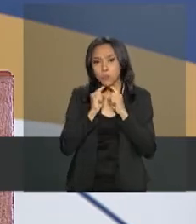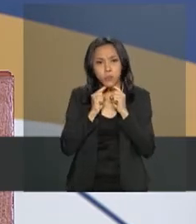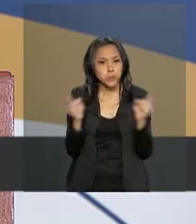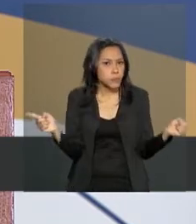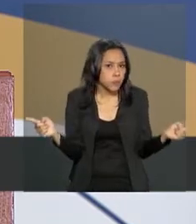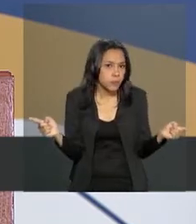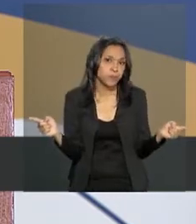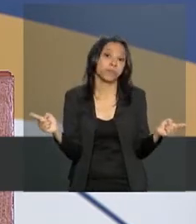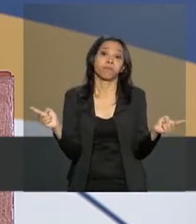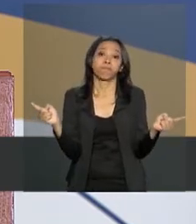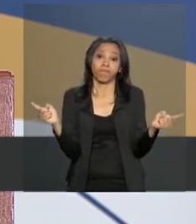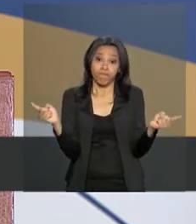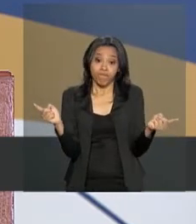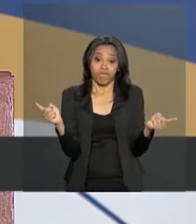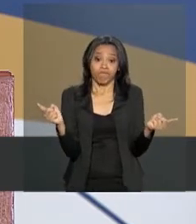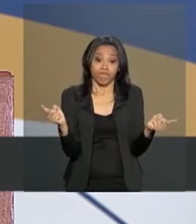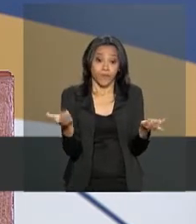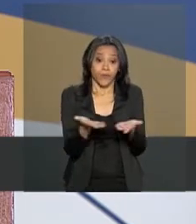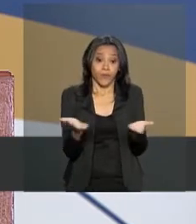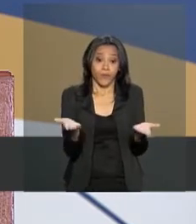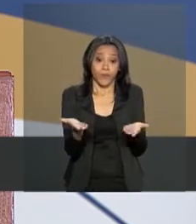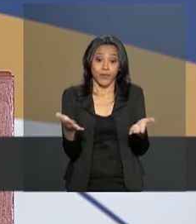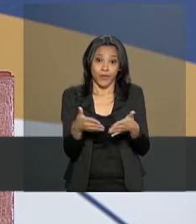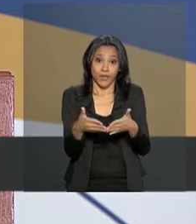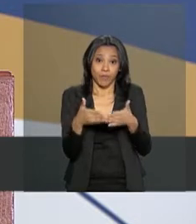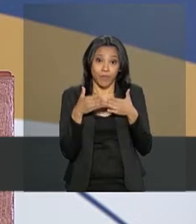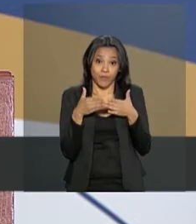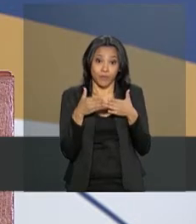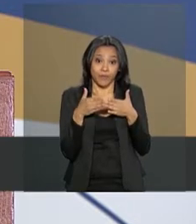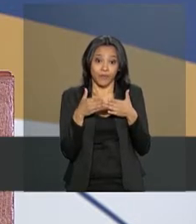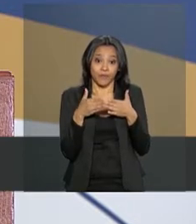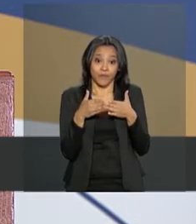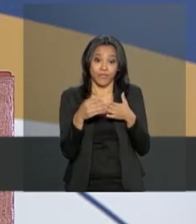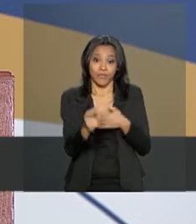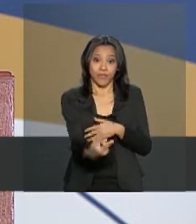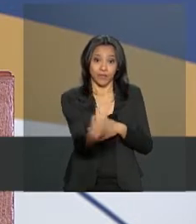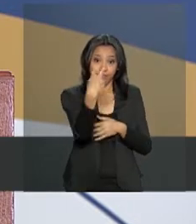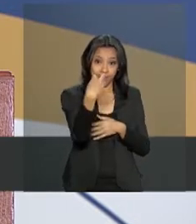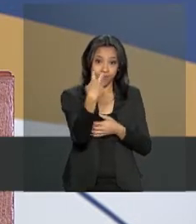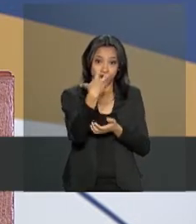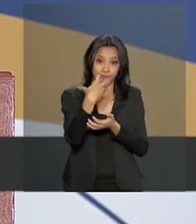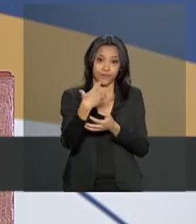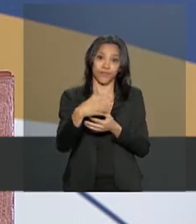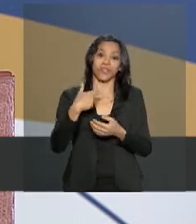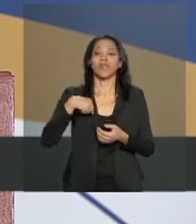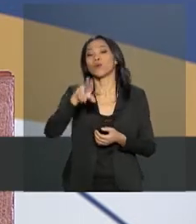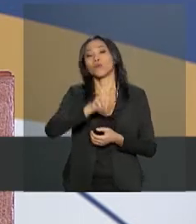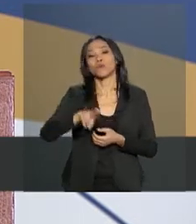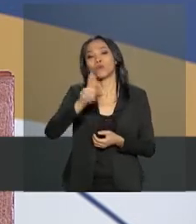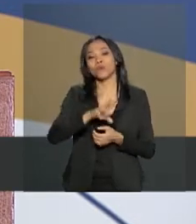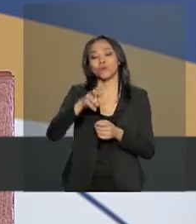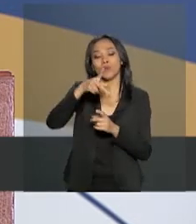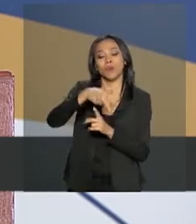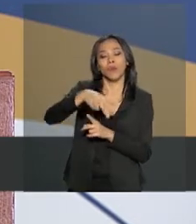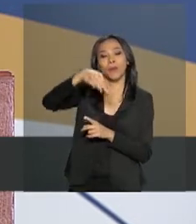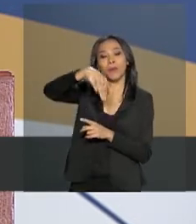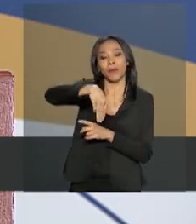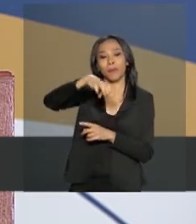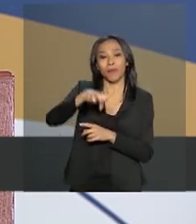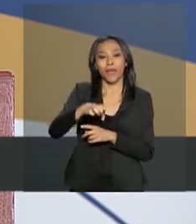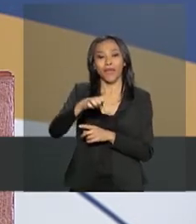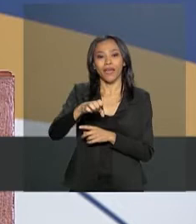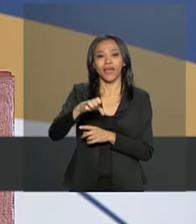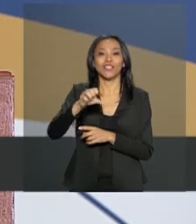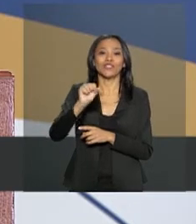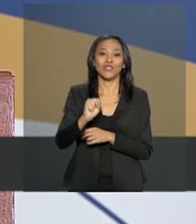selam a proposta à imprensa que o legista mesóclise essa história de euros à melhor tese fez com que as pessoas entendam que é próprio